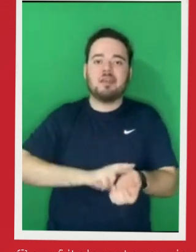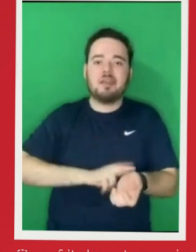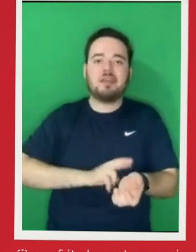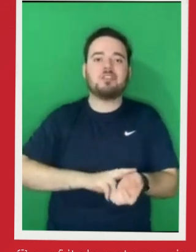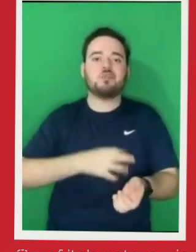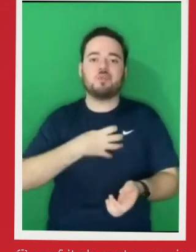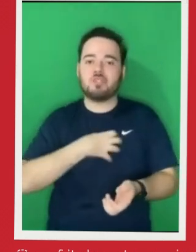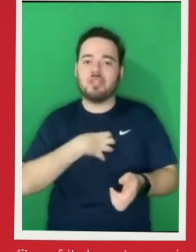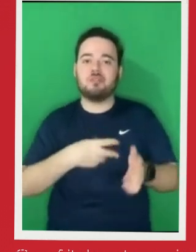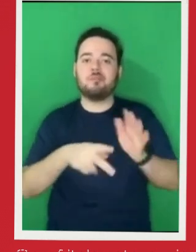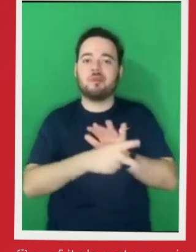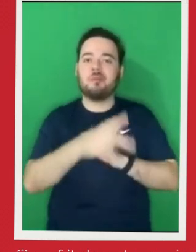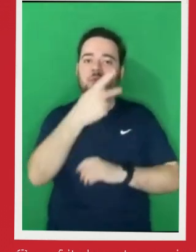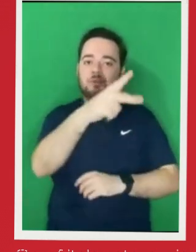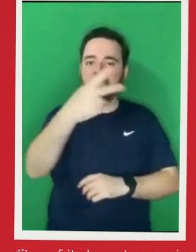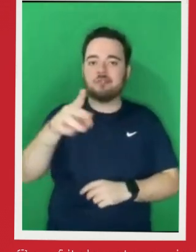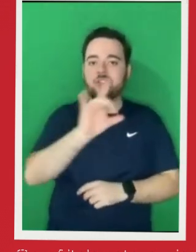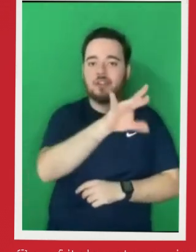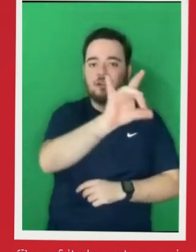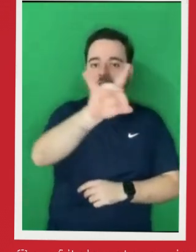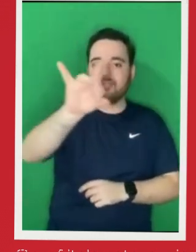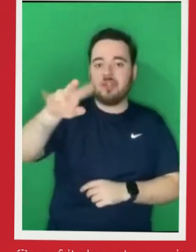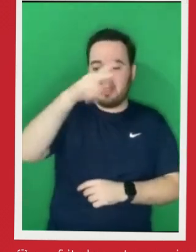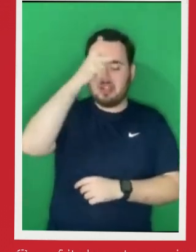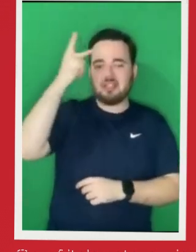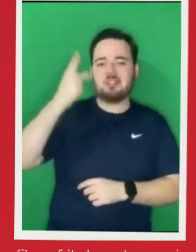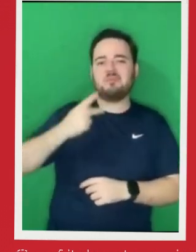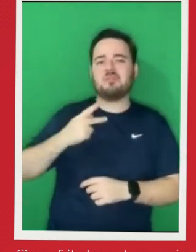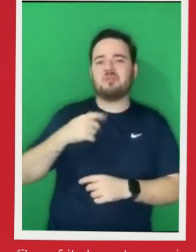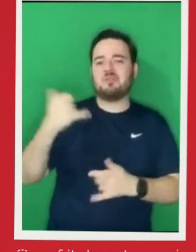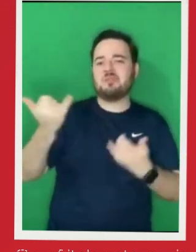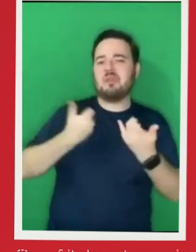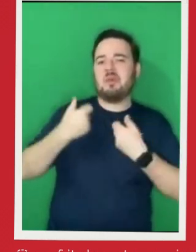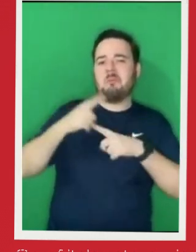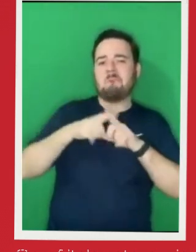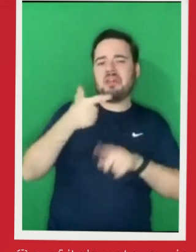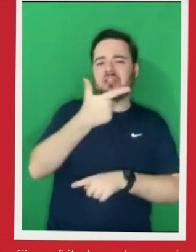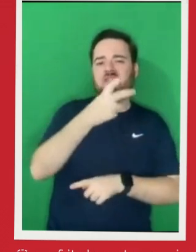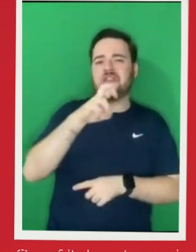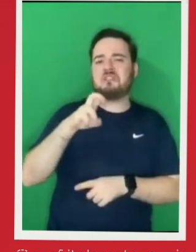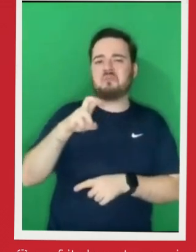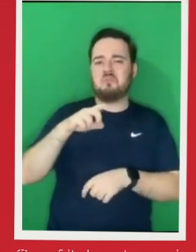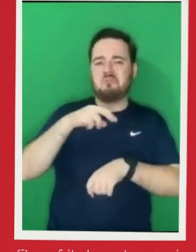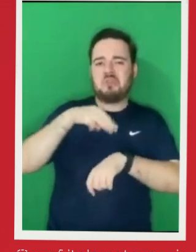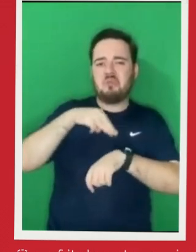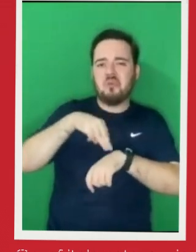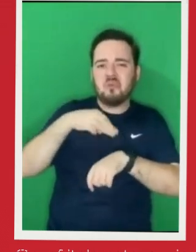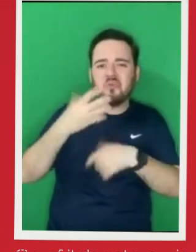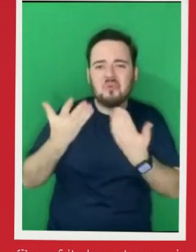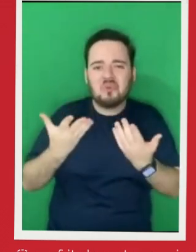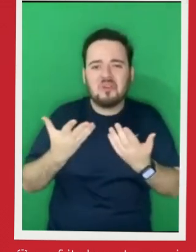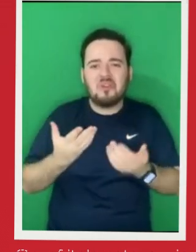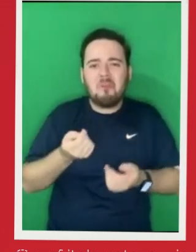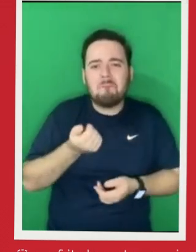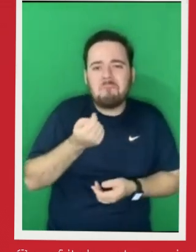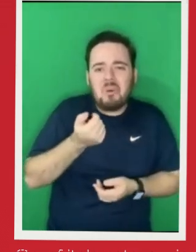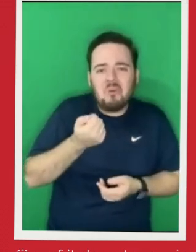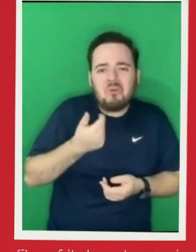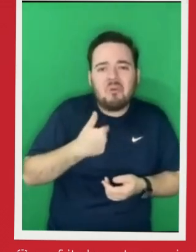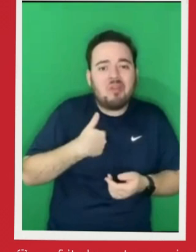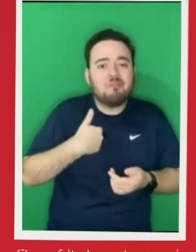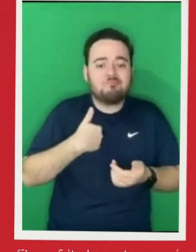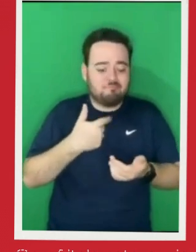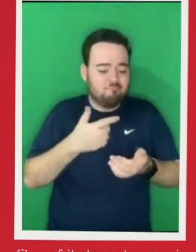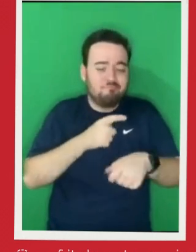trabalhar o seu ritmo com ciclos de Pomodoro de 25 minutos, as pessoas me levantam a mão e dizem, mas 25 minutos eu não fiz nada, eu nem arrumei minha